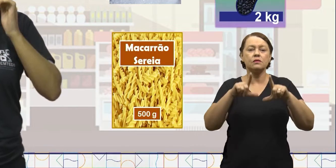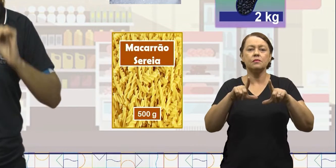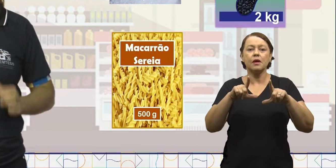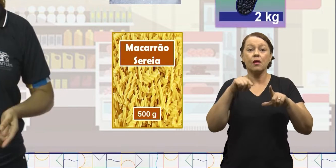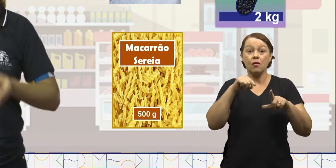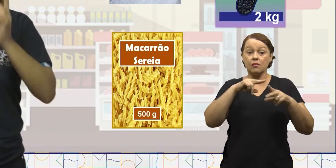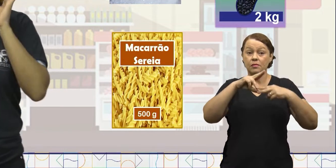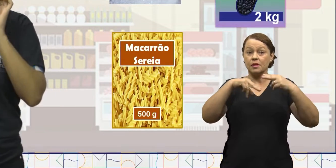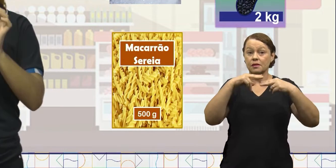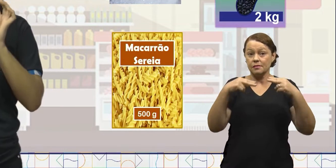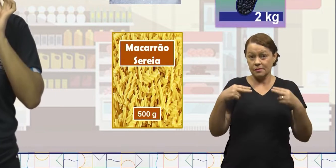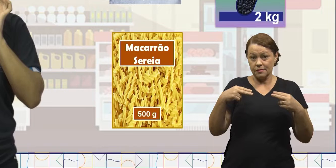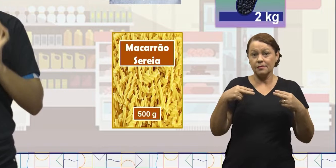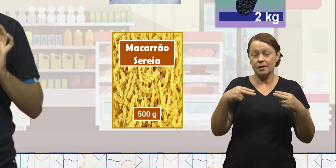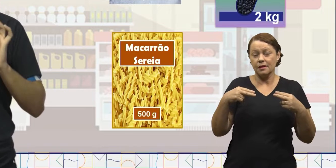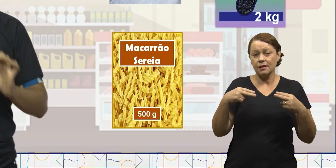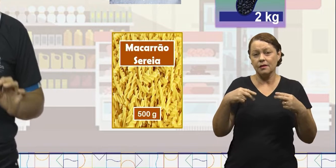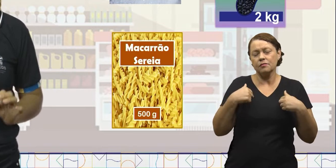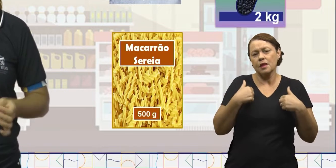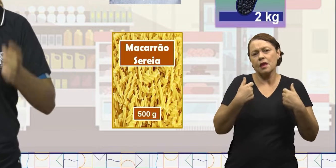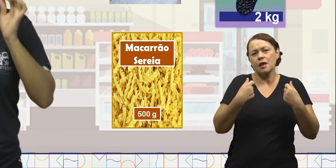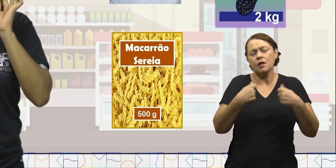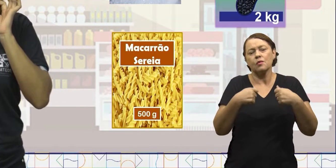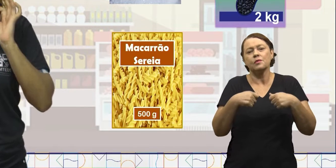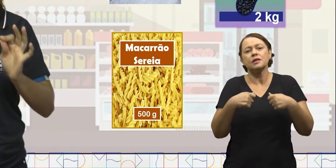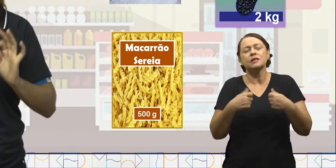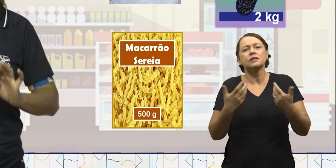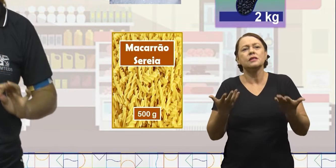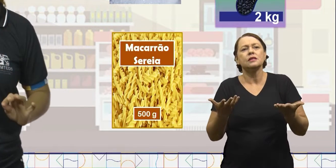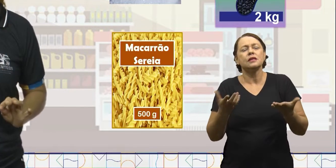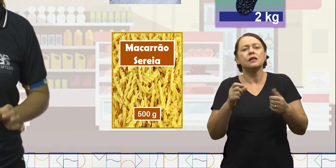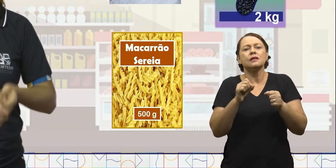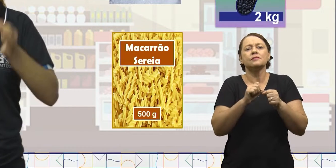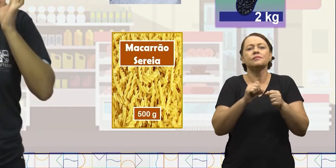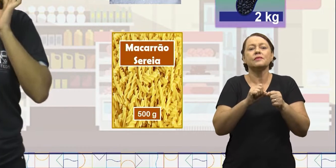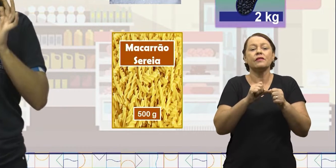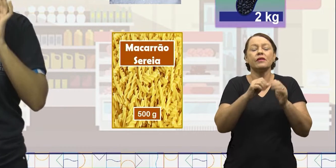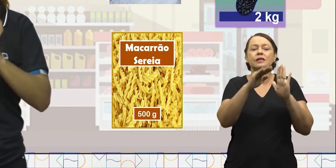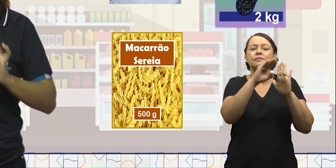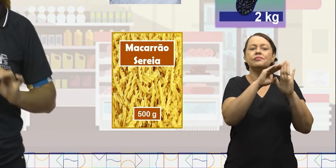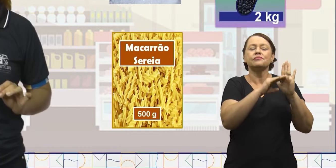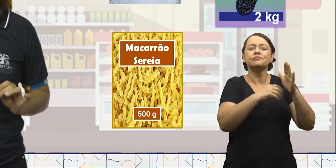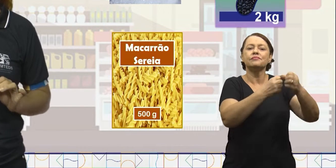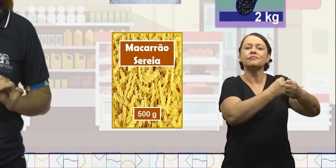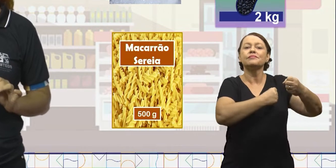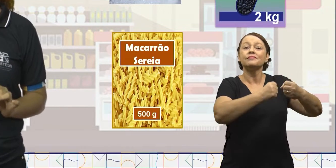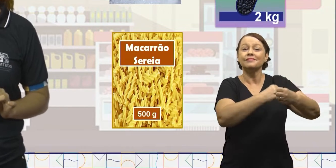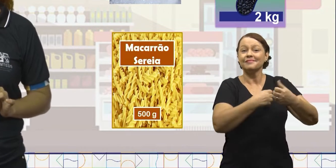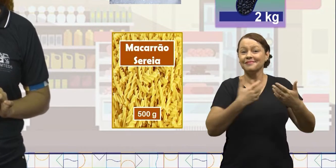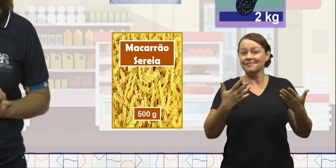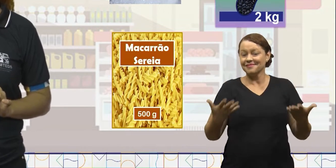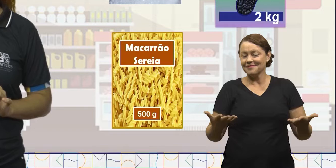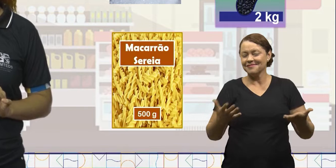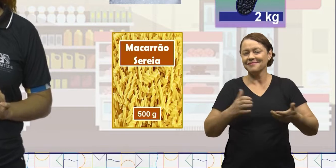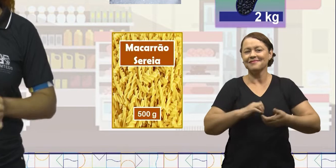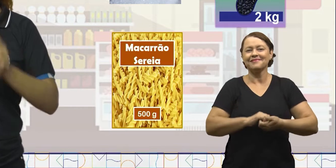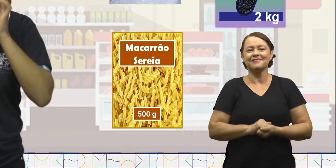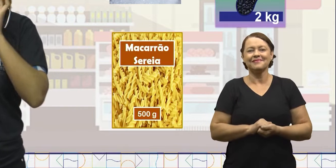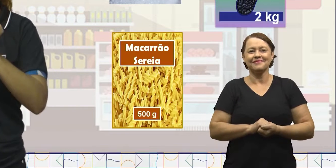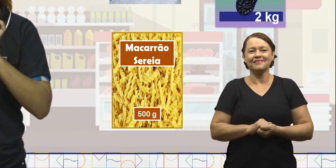Quantos pacotes desse macarrão são necessários para fazer essa receita?